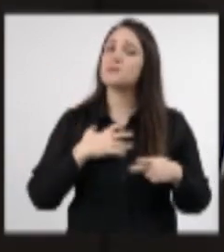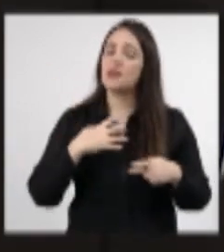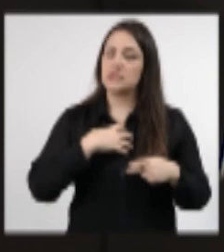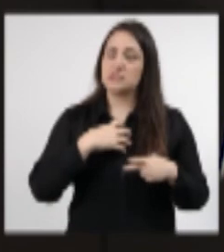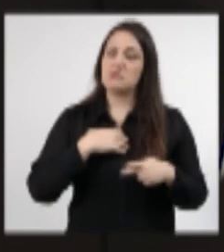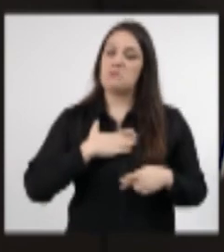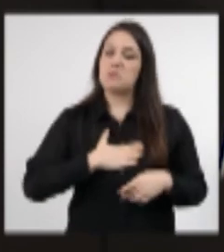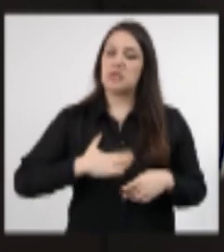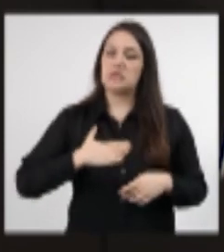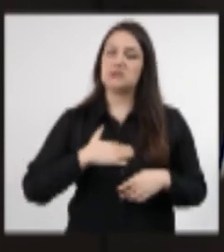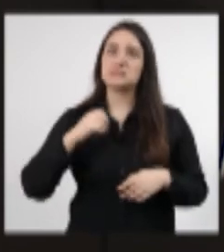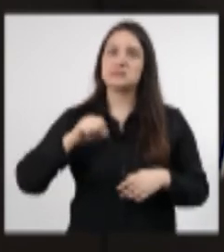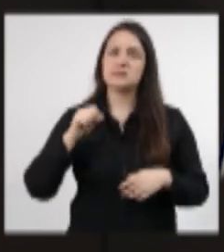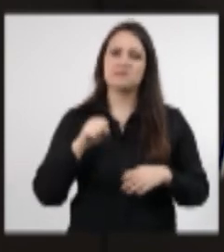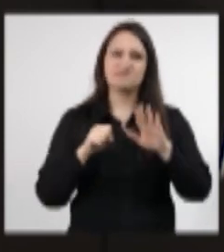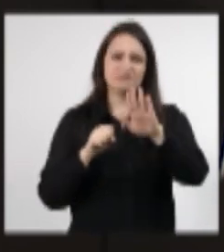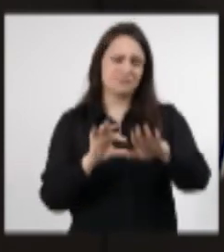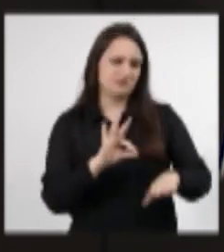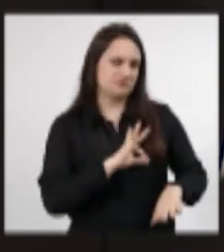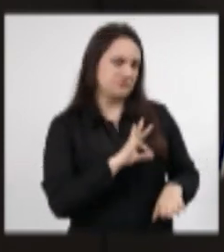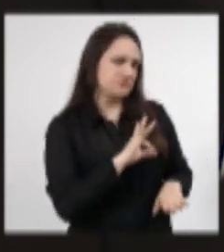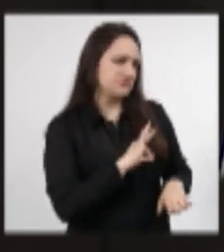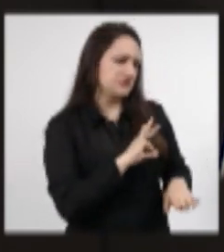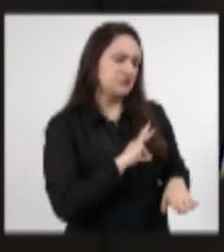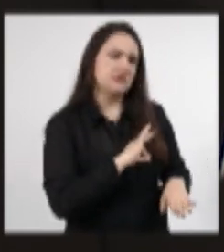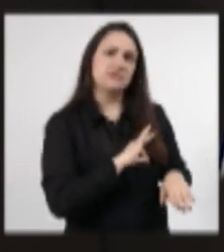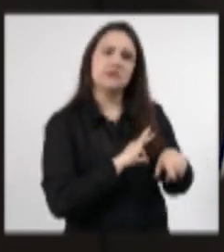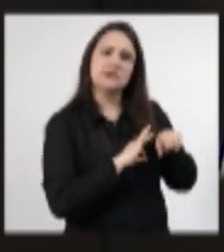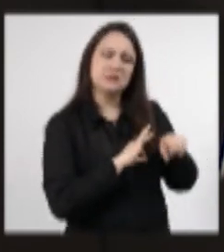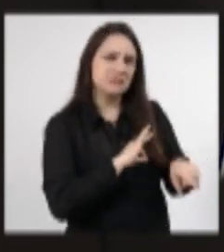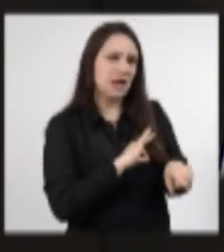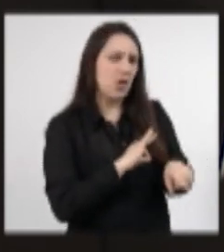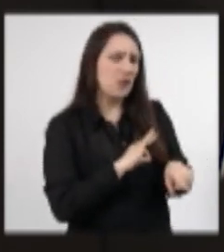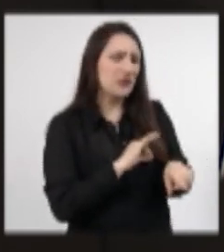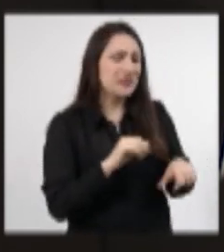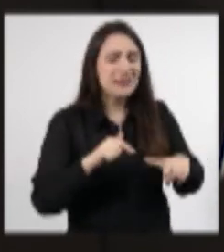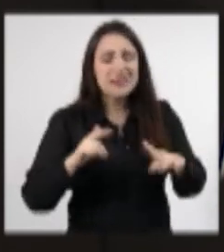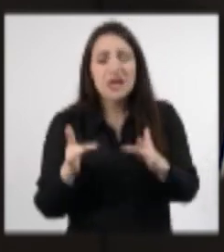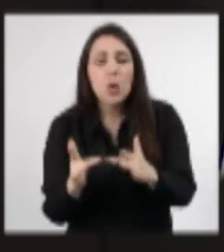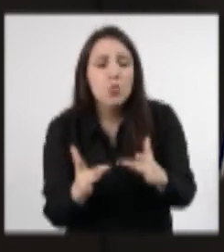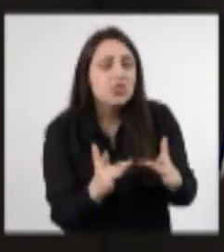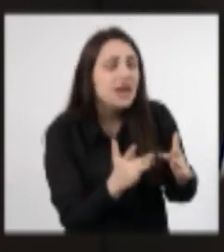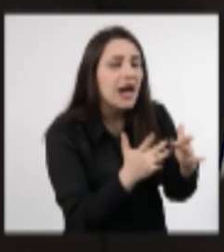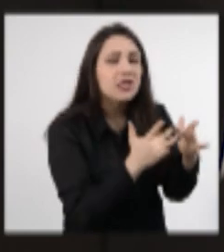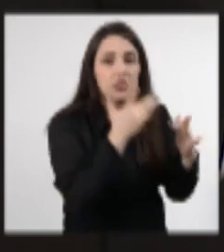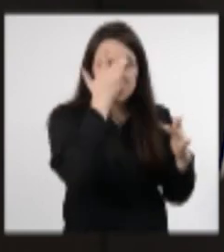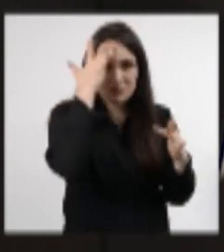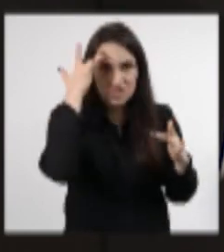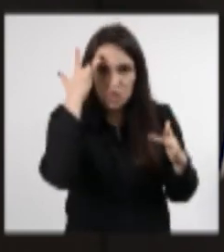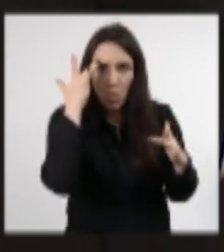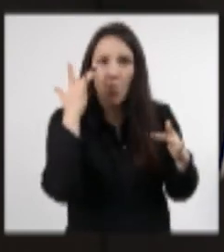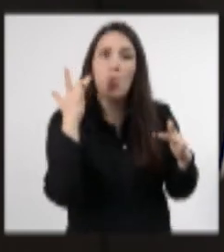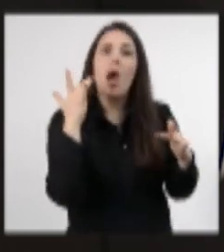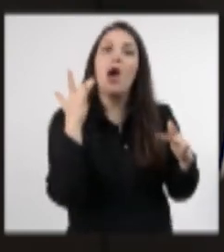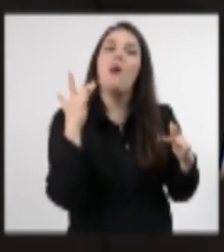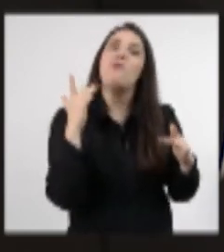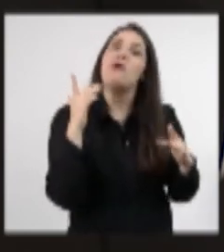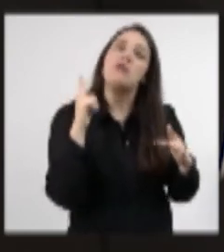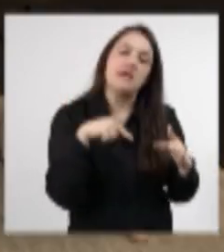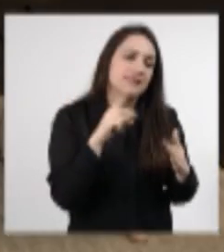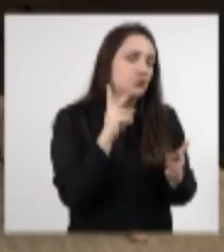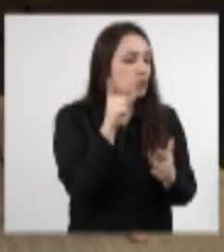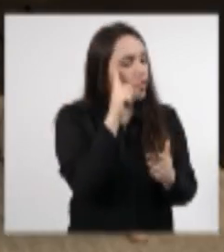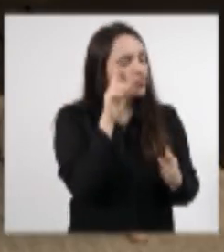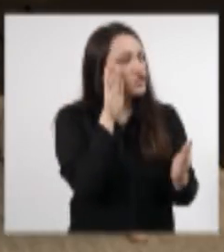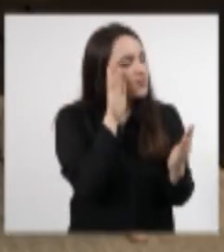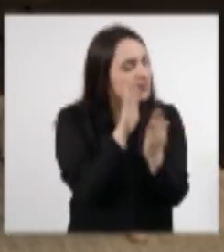nossa equipe de trabalho. Desde aquele policial que exerce a sua atividade na ponta, que faz o atendimento direto à população